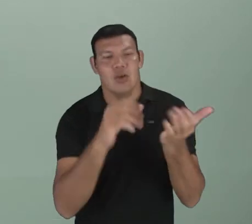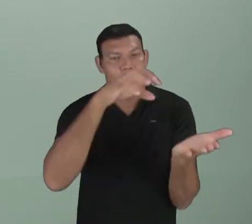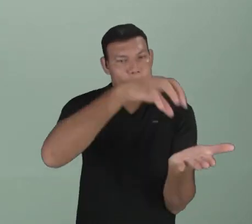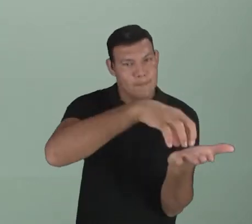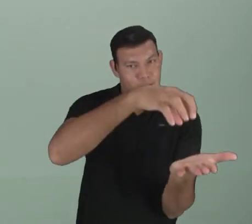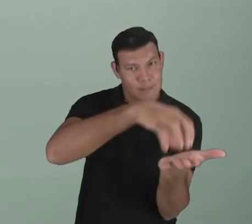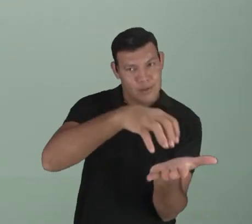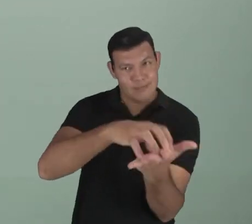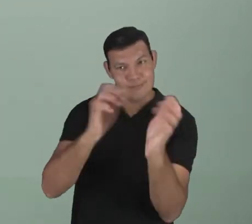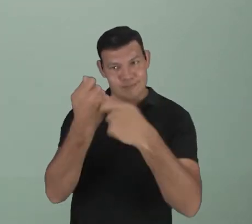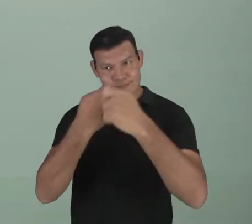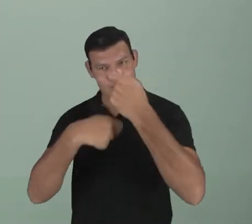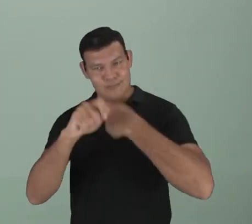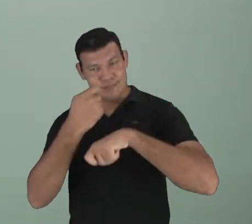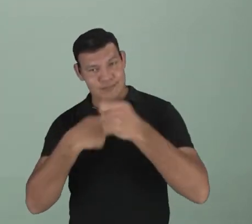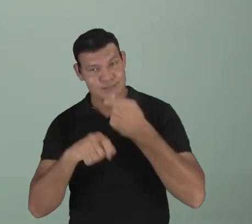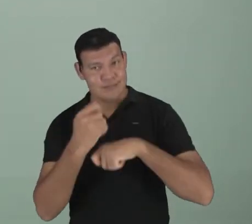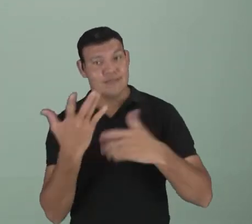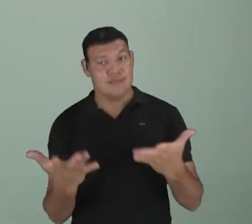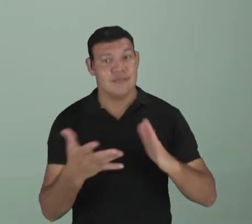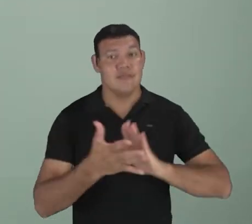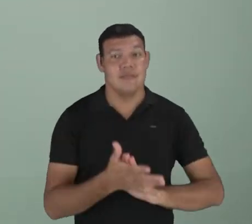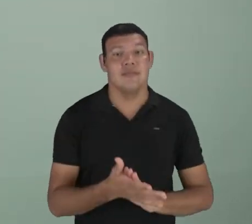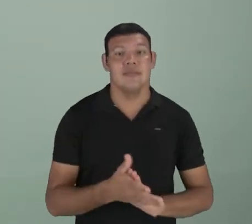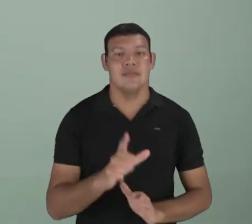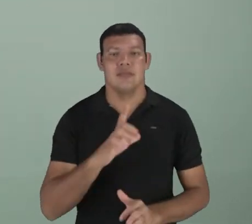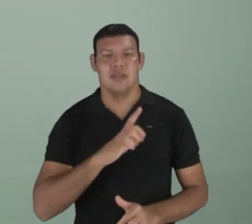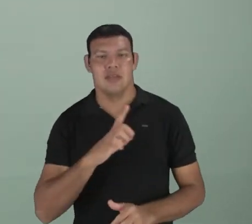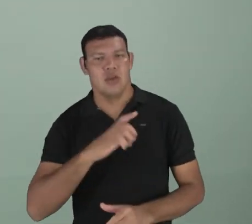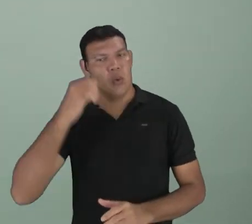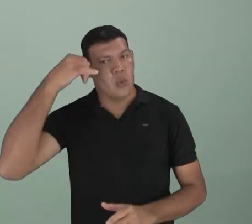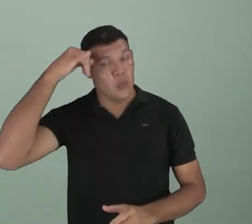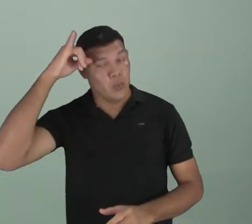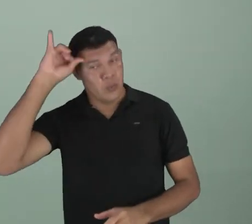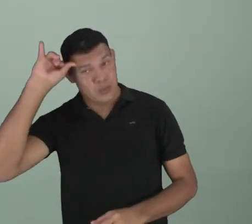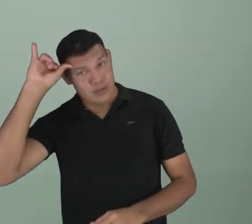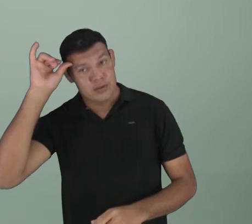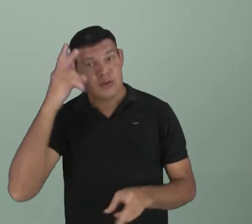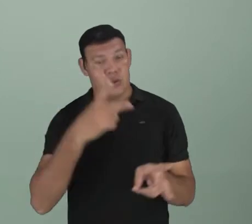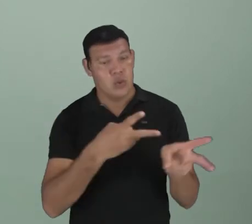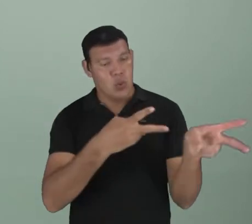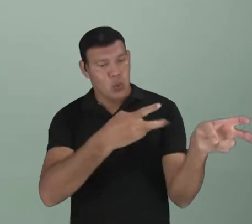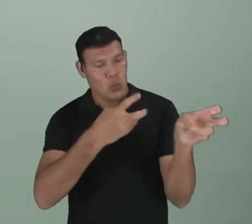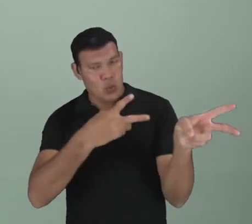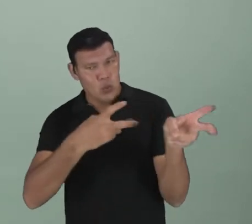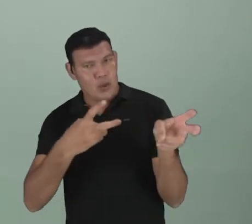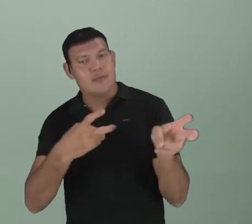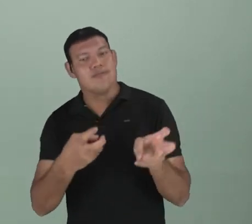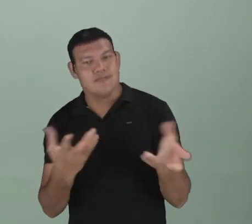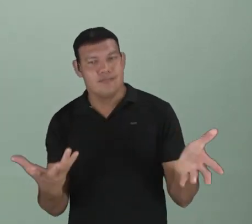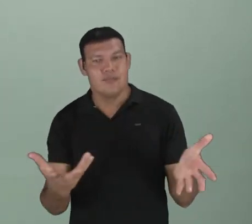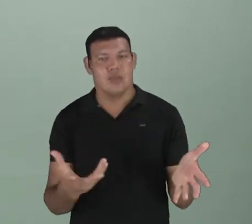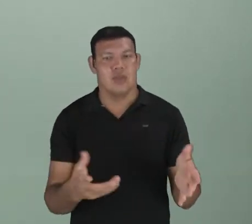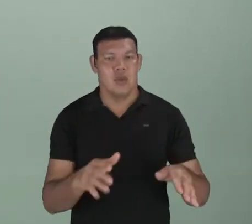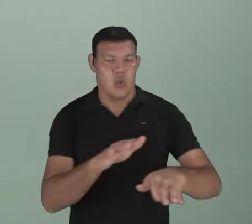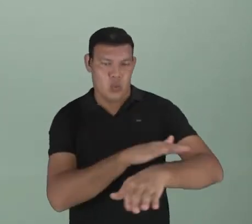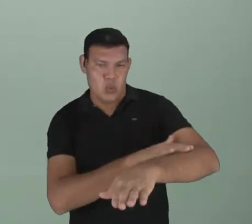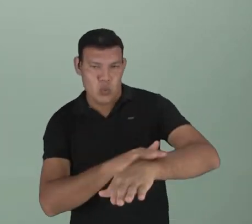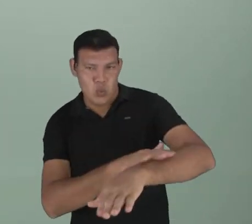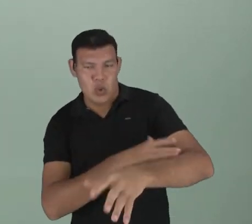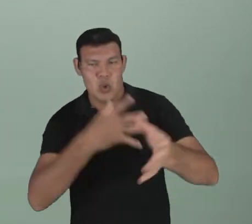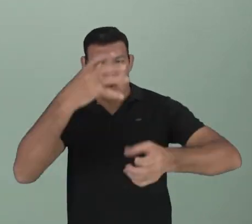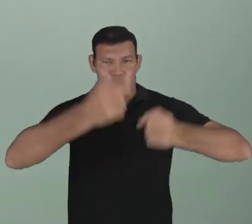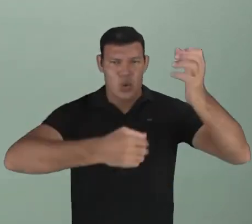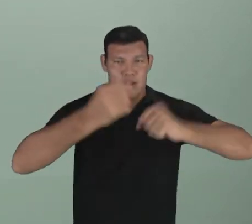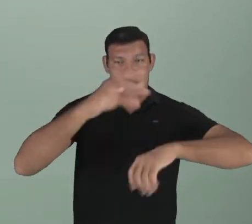ali administrativo, tá, pessoal? E a gente tem o gado, né? A exploração do interior, o couro, a atração à carne, o